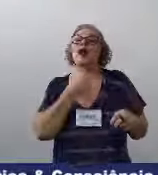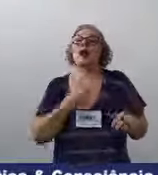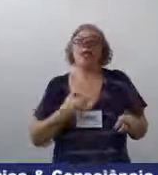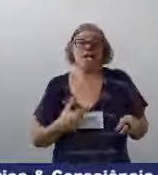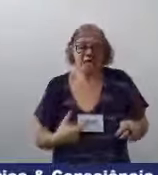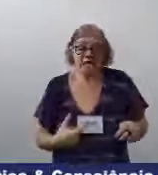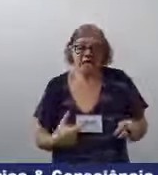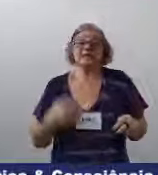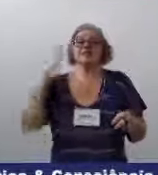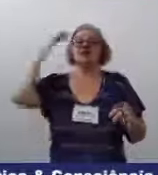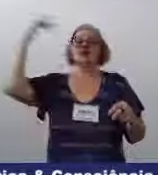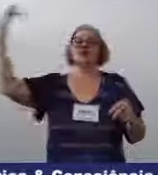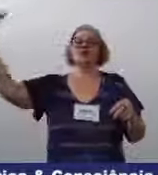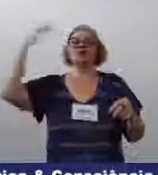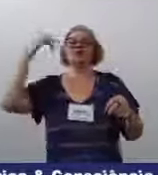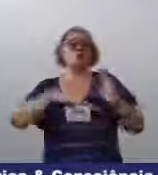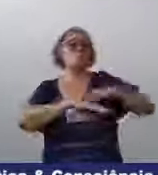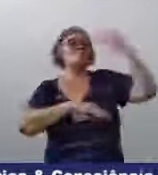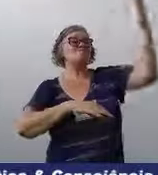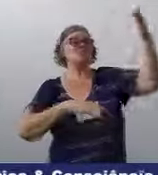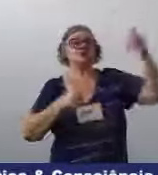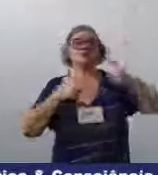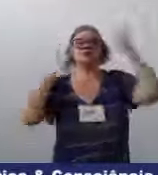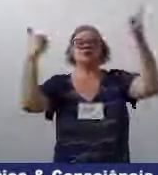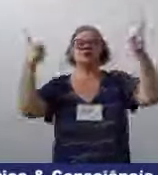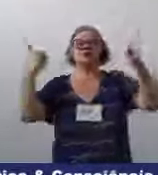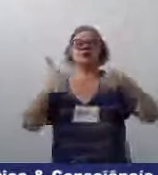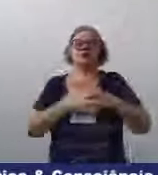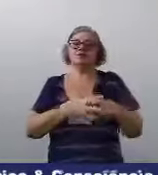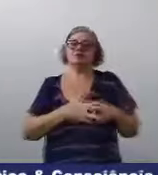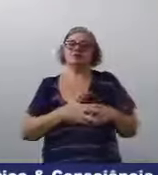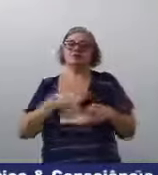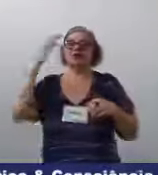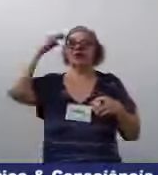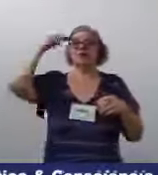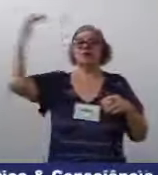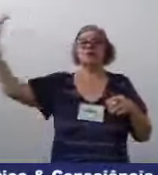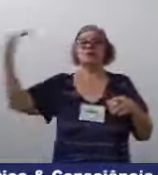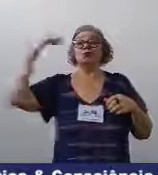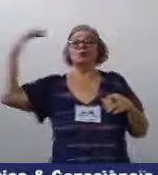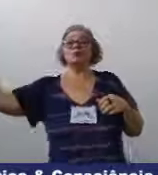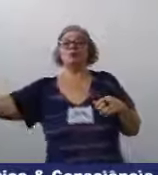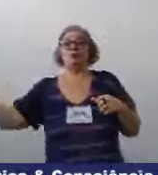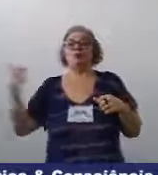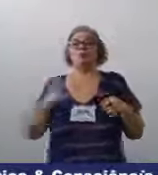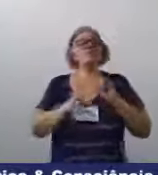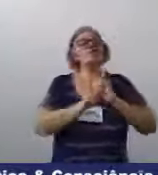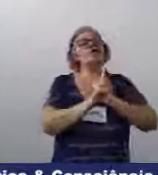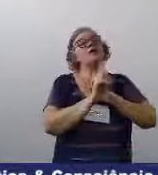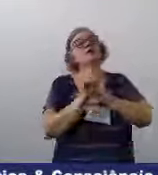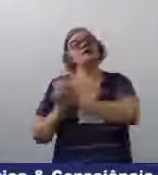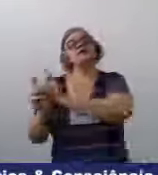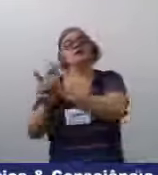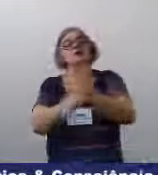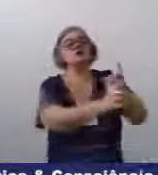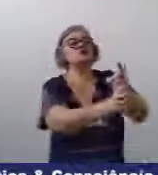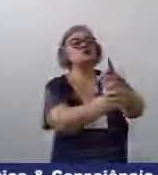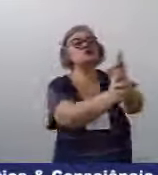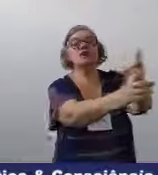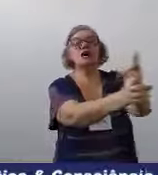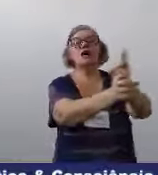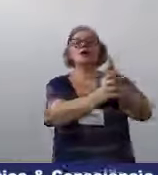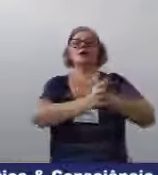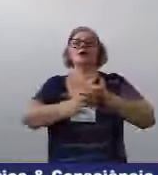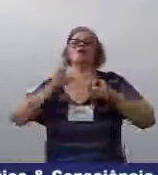sempre que a intuição é muito superior ao cálculo, porque a intuição vai indicar o caminho do cálculo, que por